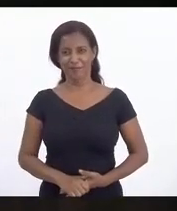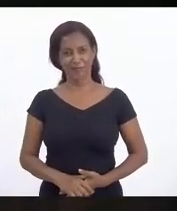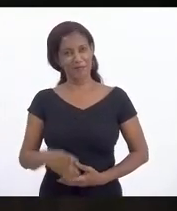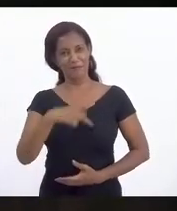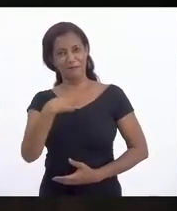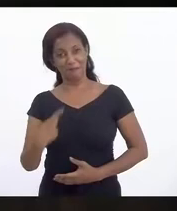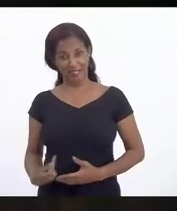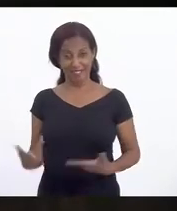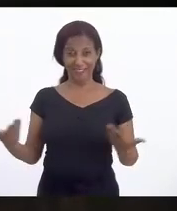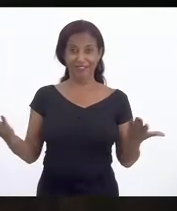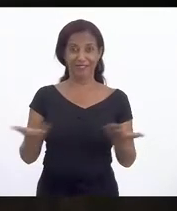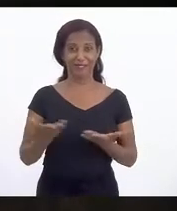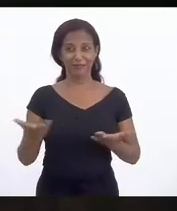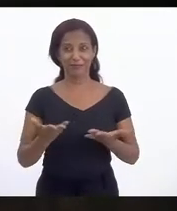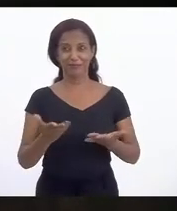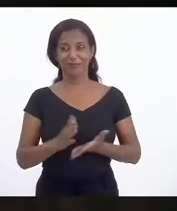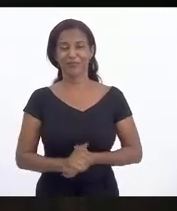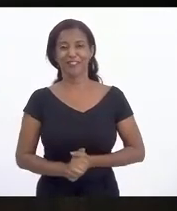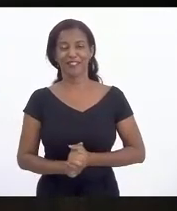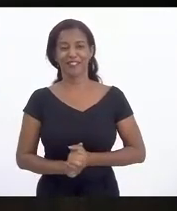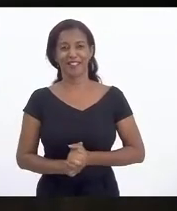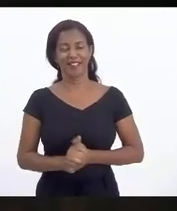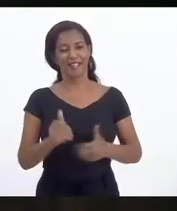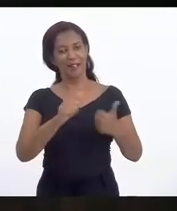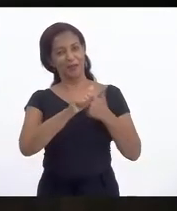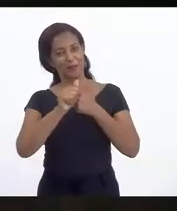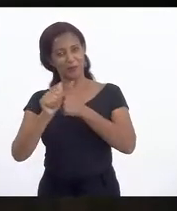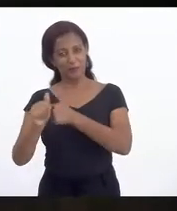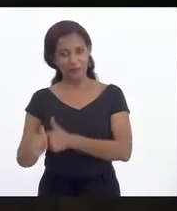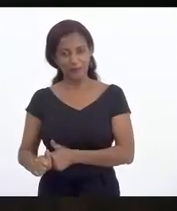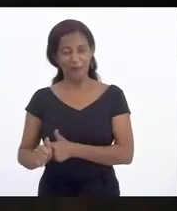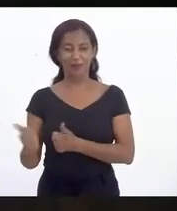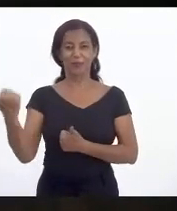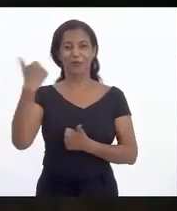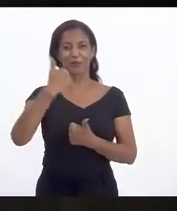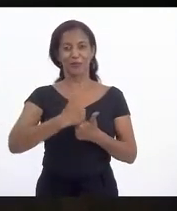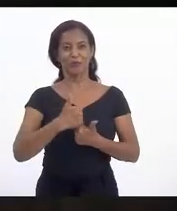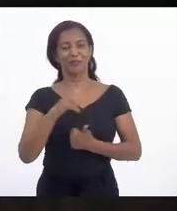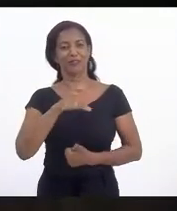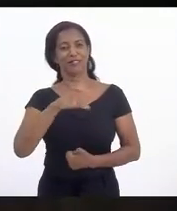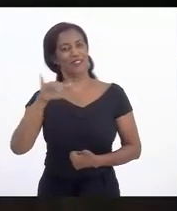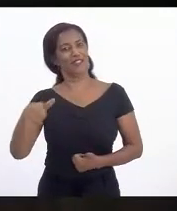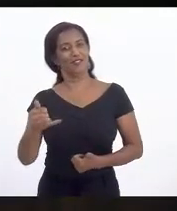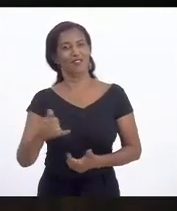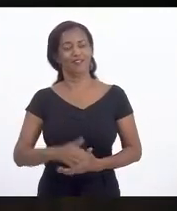presidindo nesse momento, acompanho o substitutivo da CCJ.